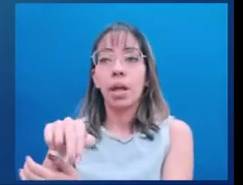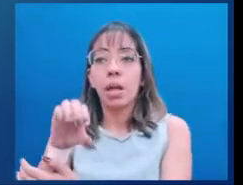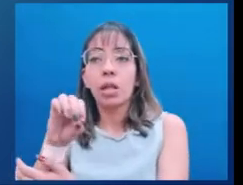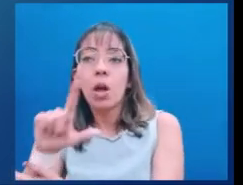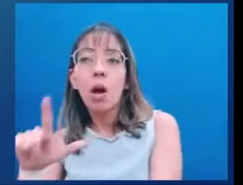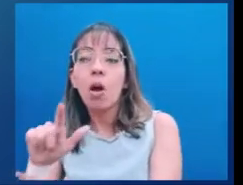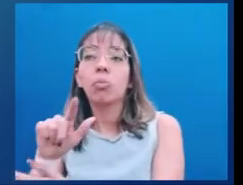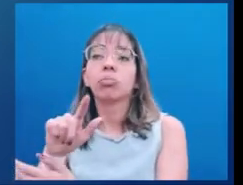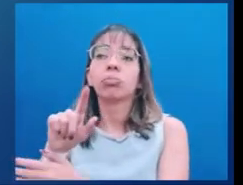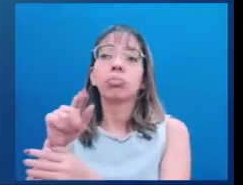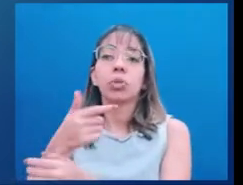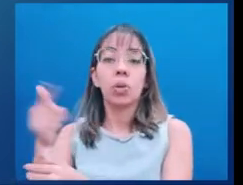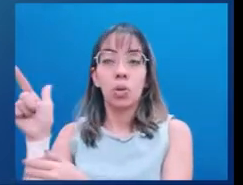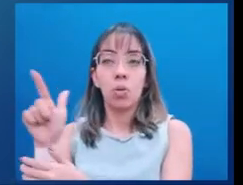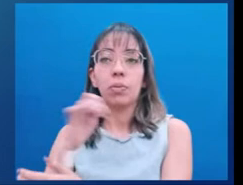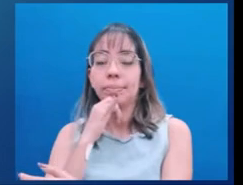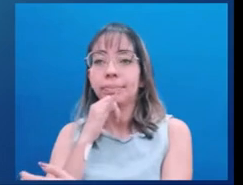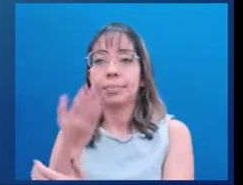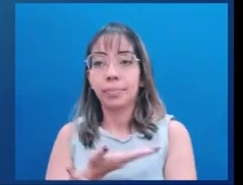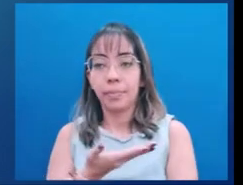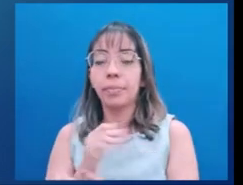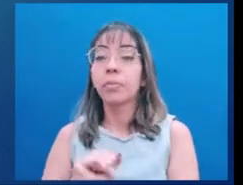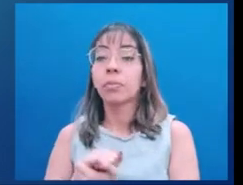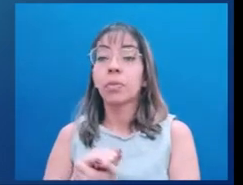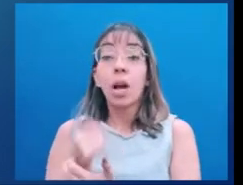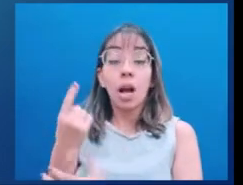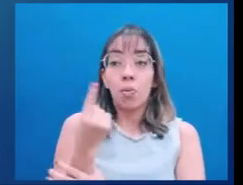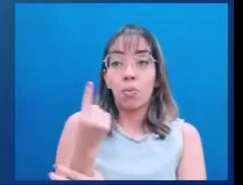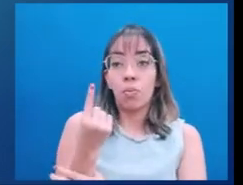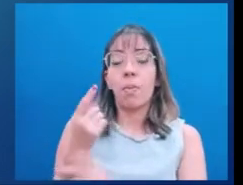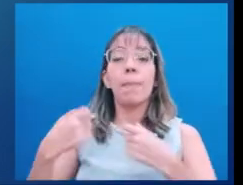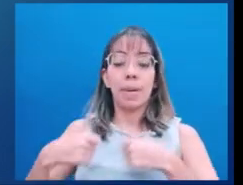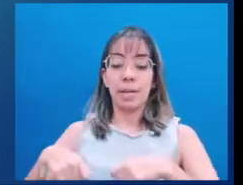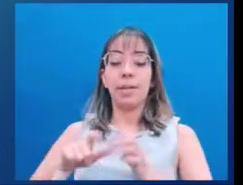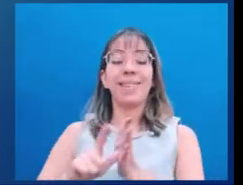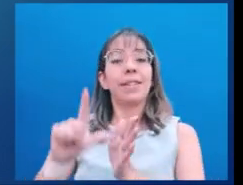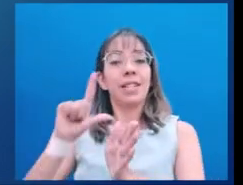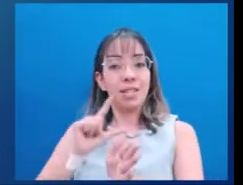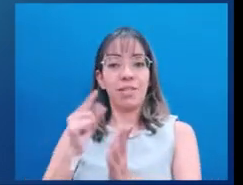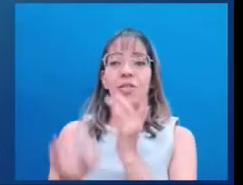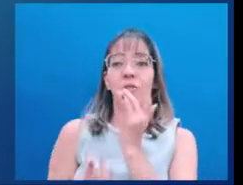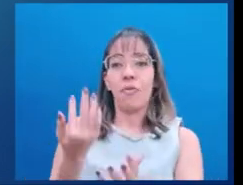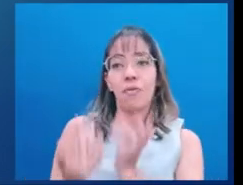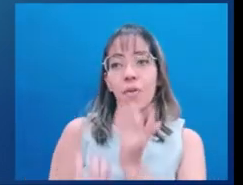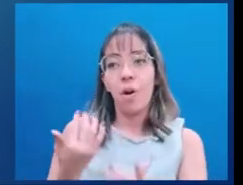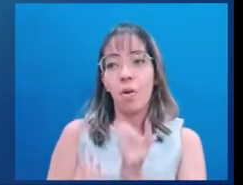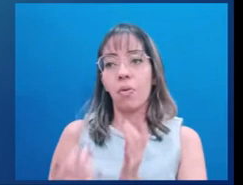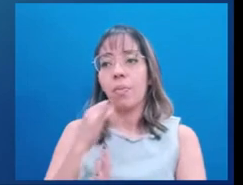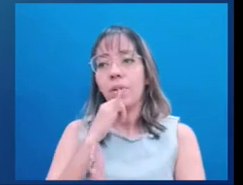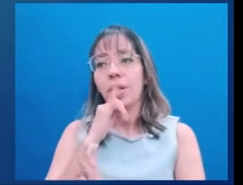fenol. A escala 1 são substâncias que devem ser pré-aquecidas antes de ocorrer a ignição. Então, solução ou gás de